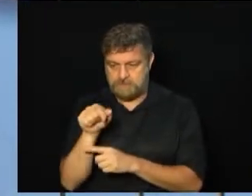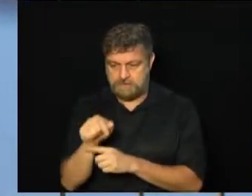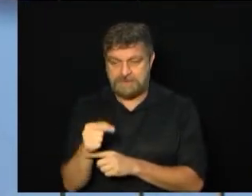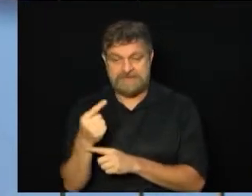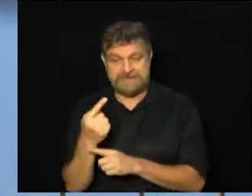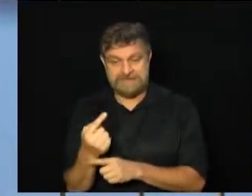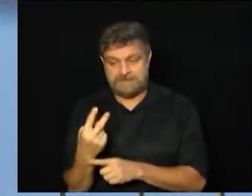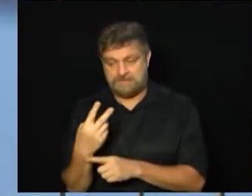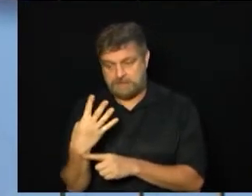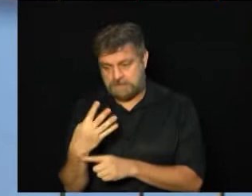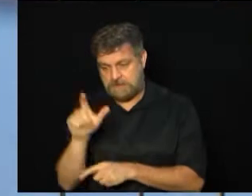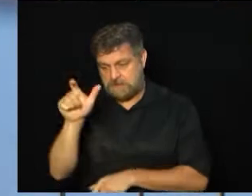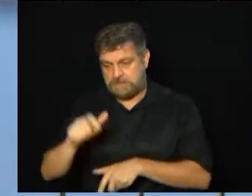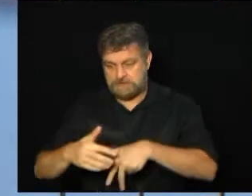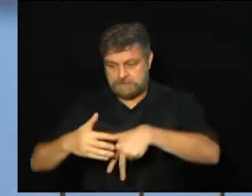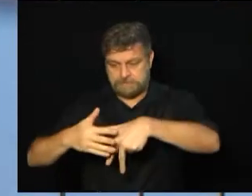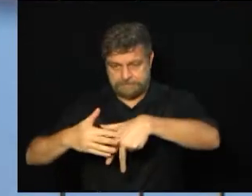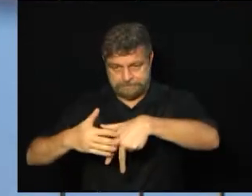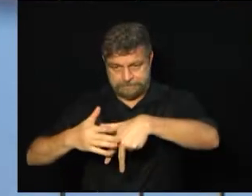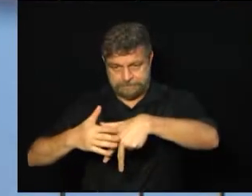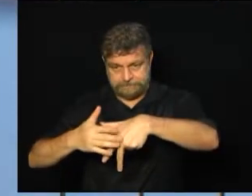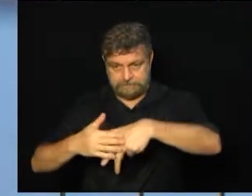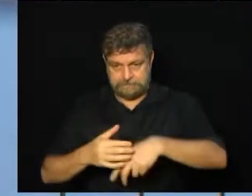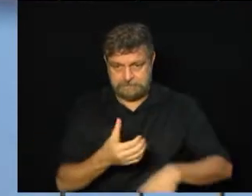21.821.124 casos da Covid-19. São